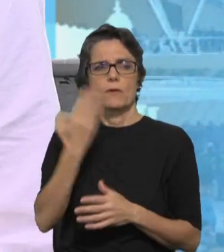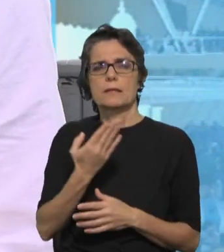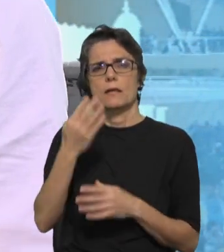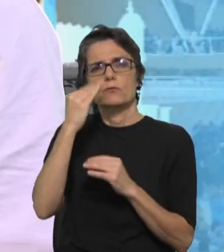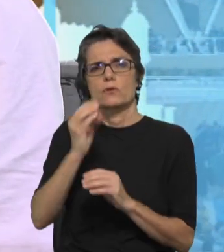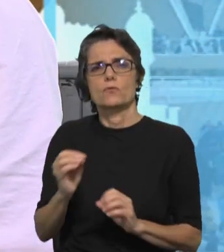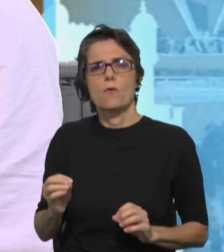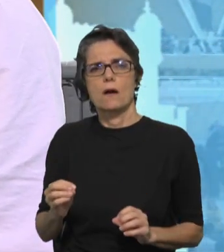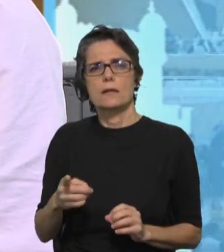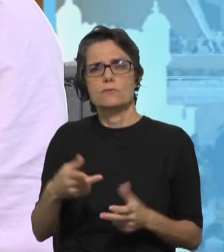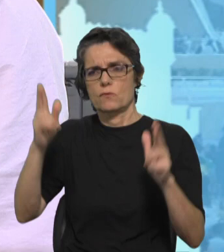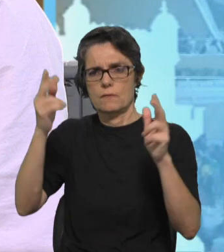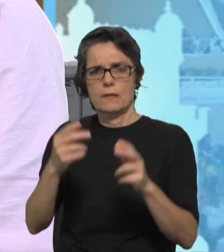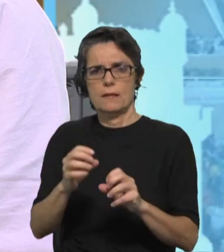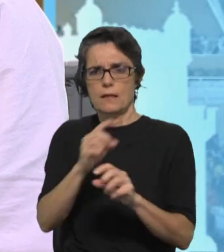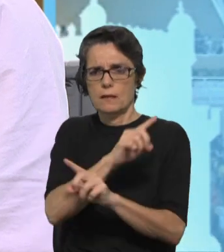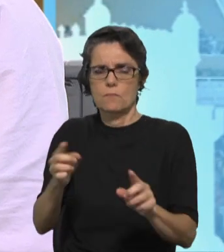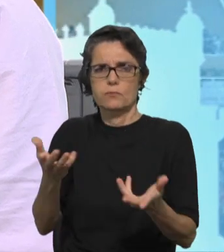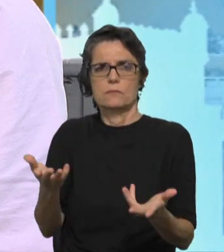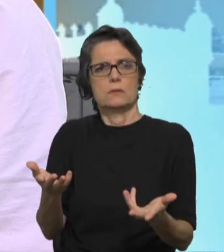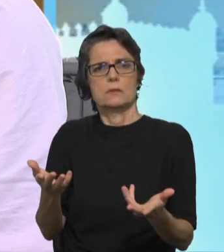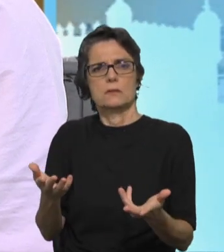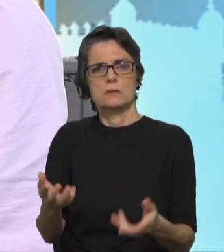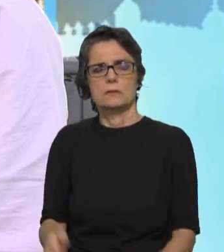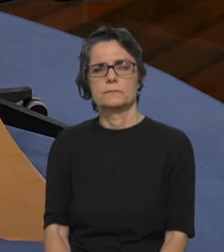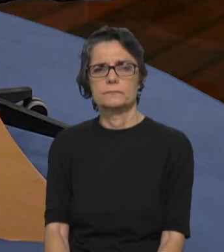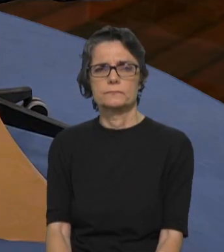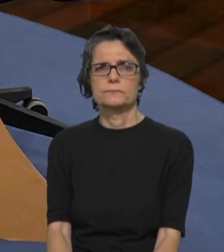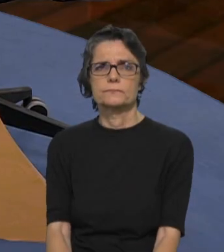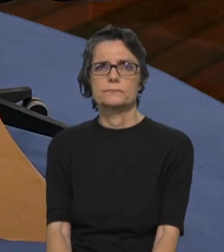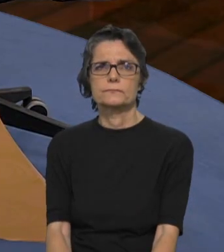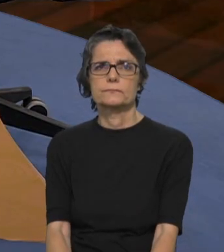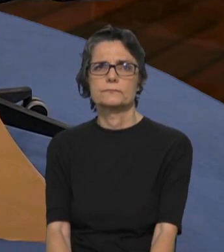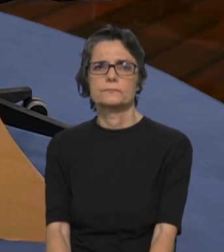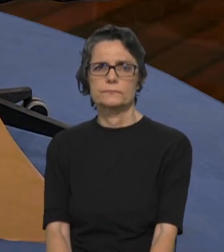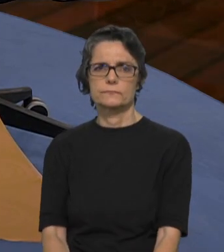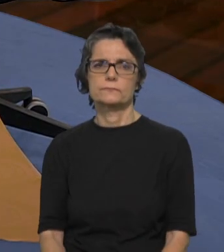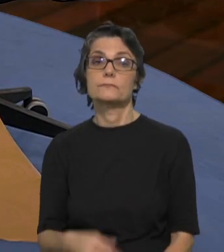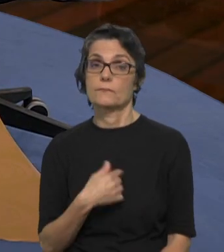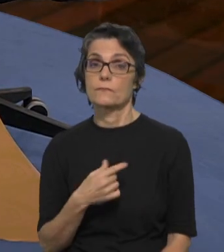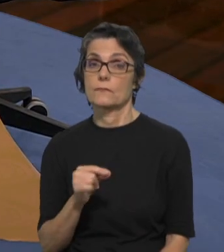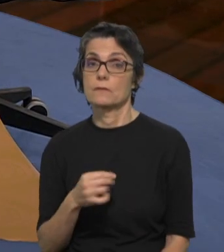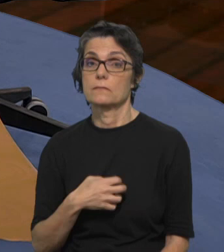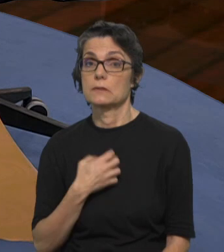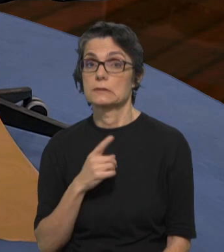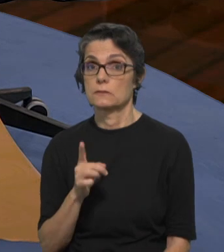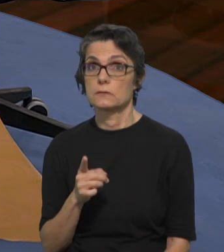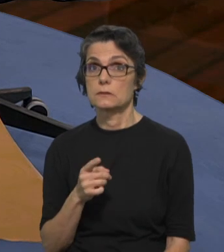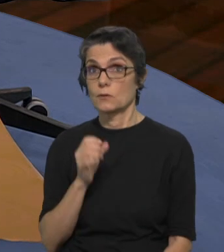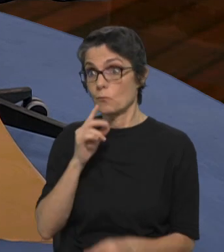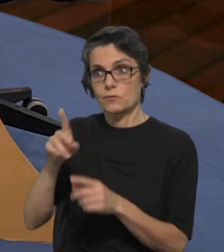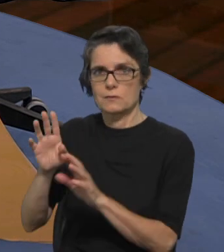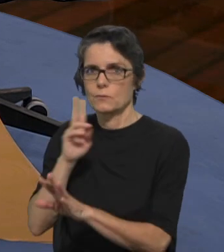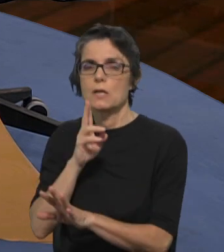estamos a restringir uma liberdade, não é? Pois aí é um ponto em que eu sou especialmente sensível. E posso interromper?